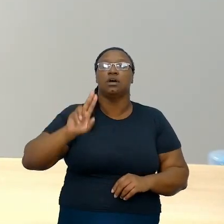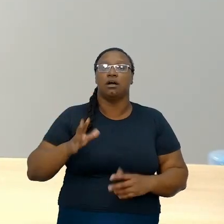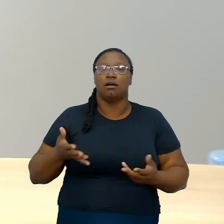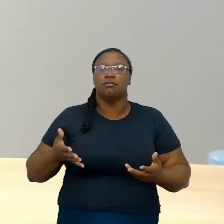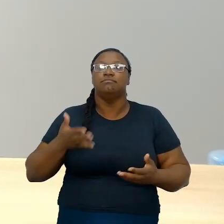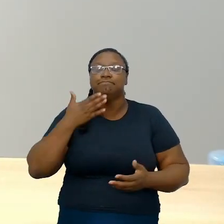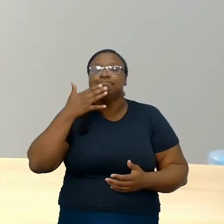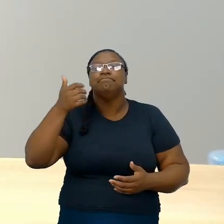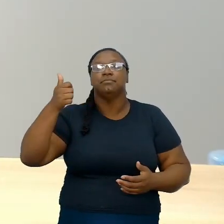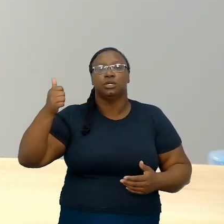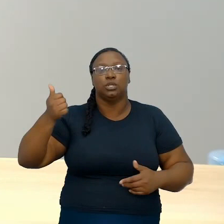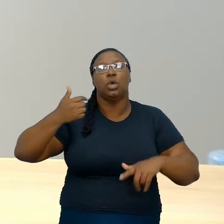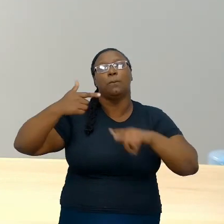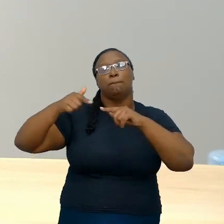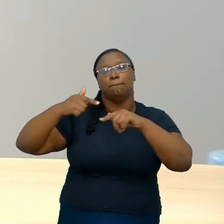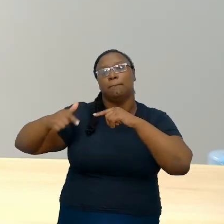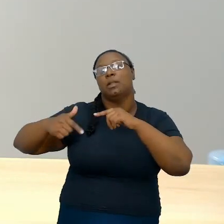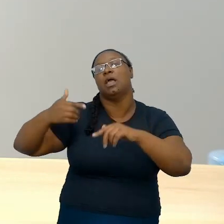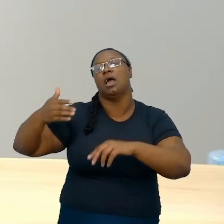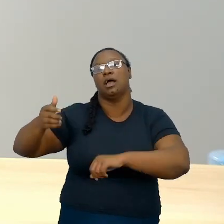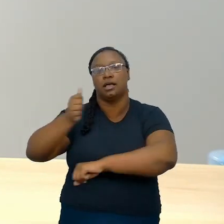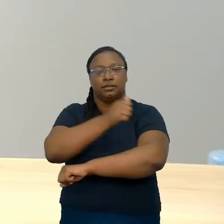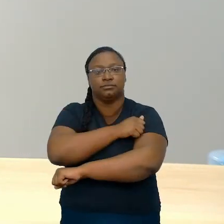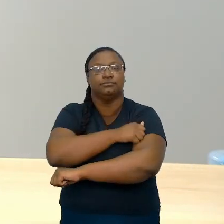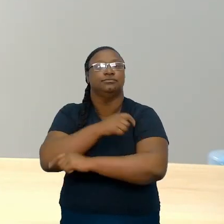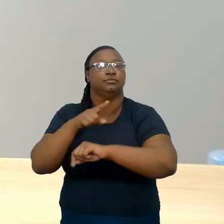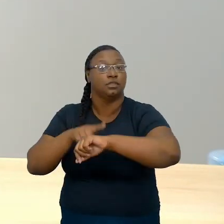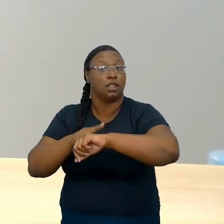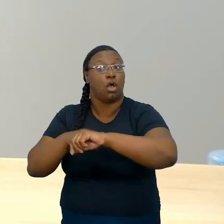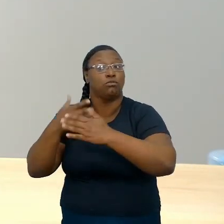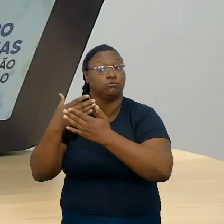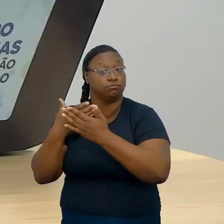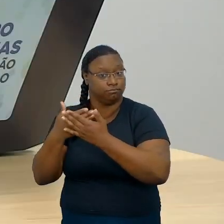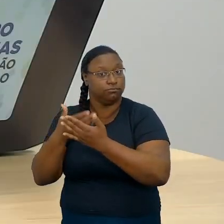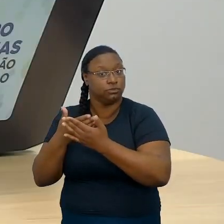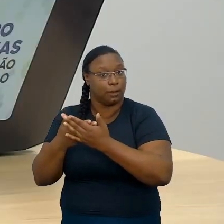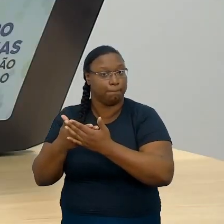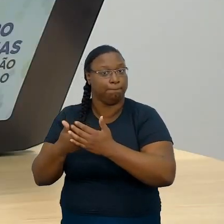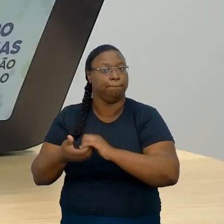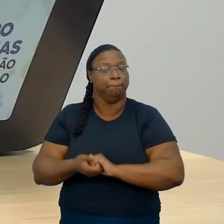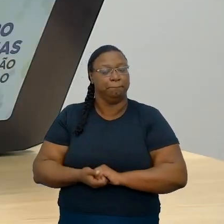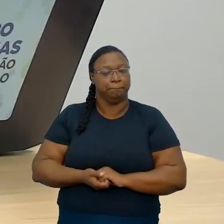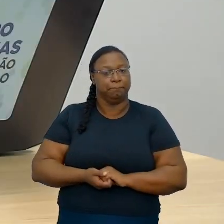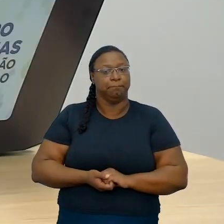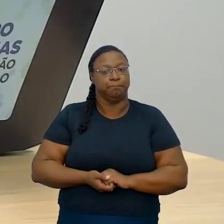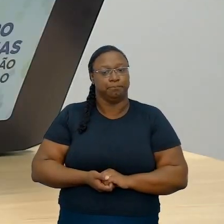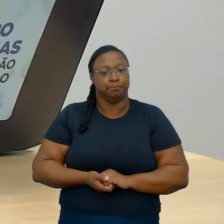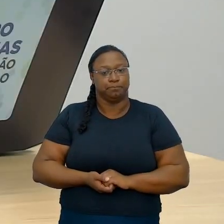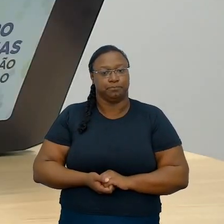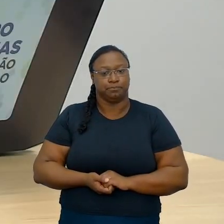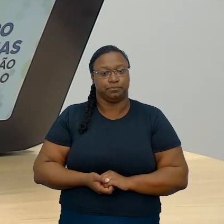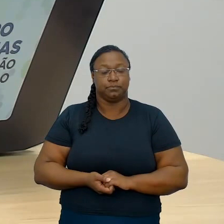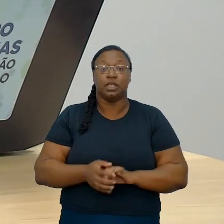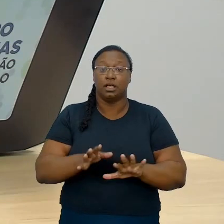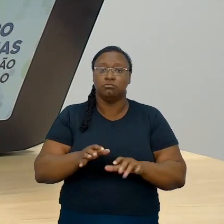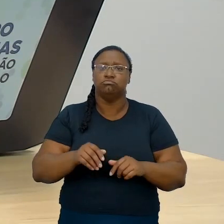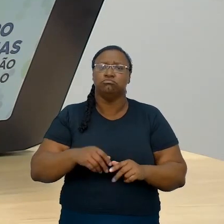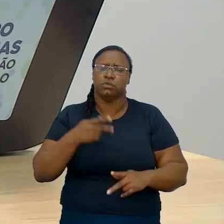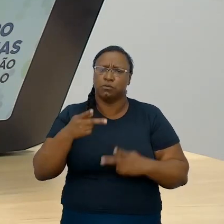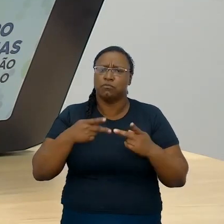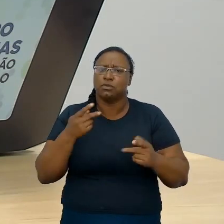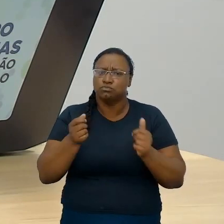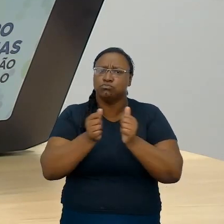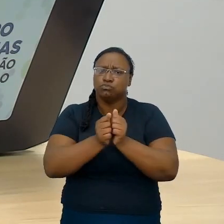ele pode ser uma ferramenta muito importante na hora de estudar. Só complementando, Lourdes, o que você falou, se a